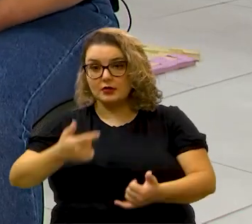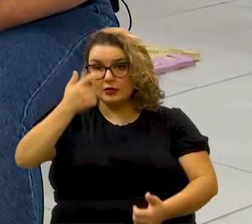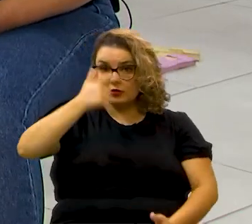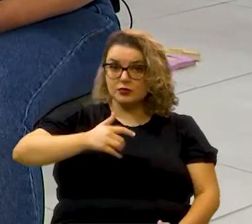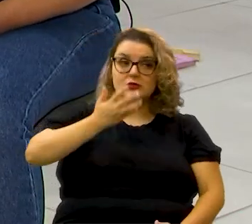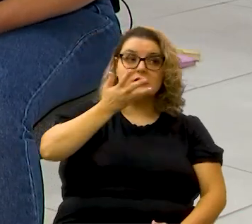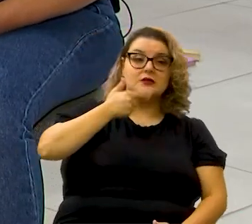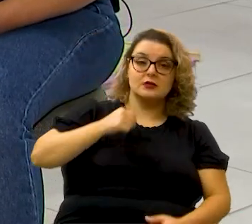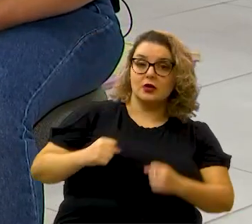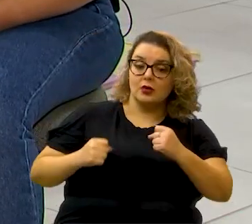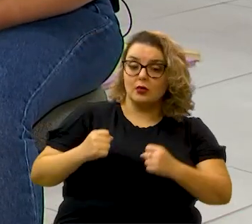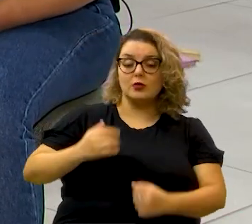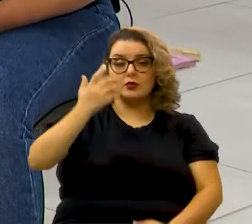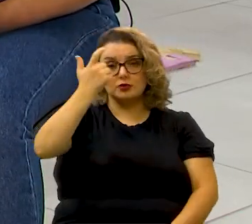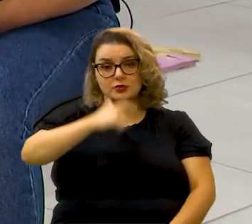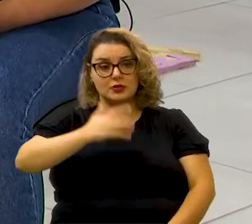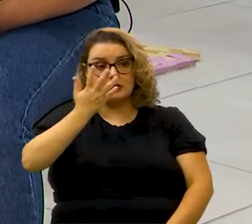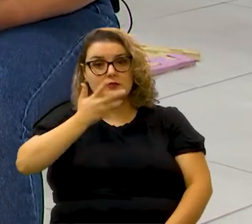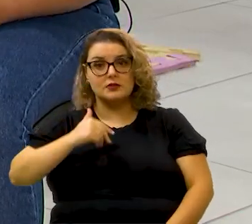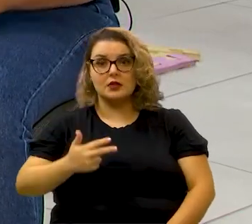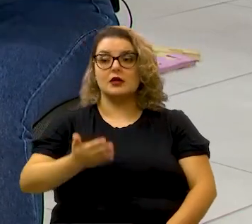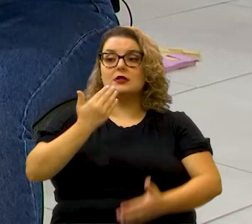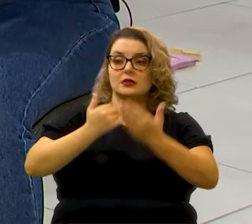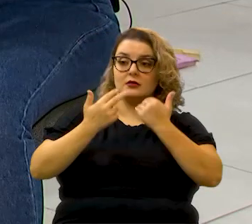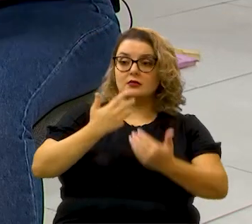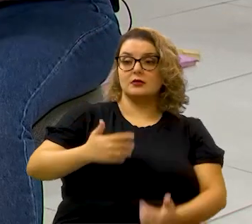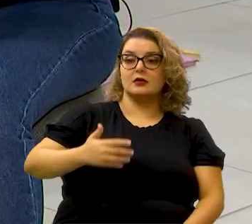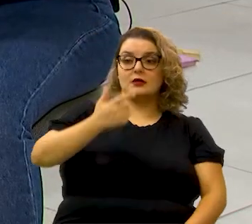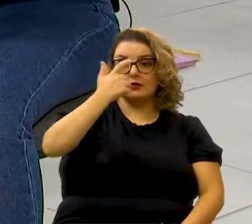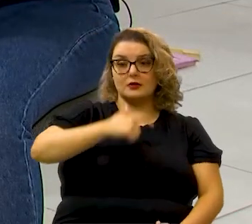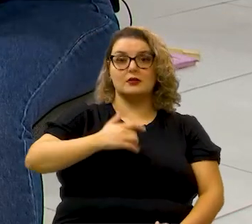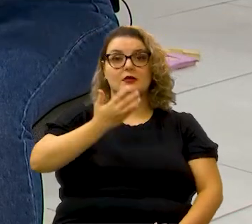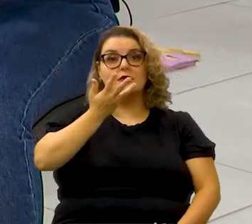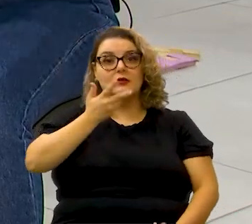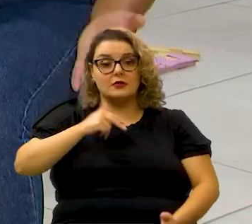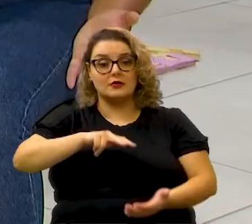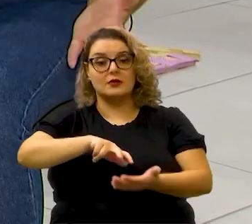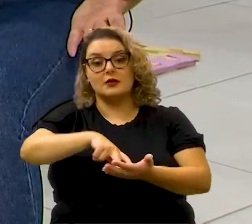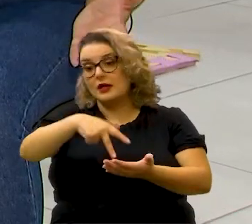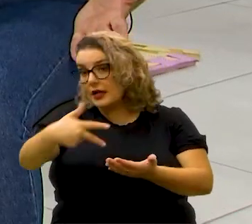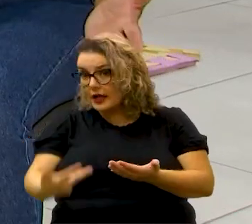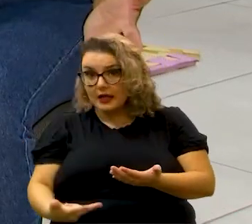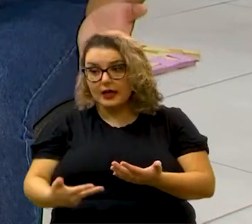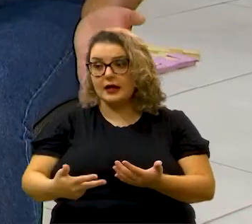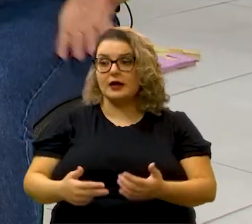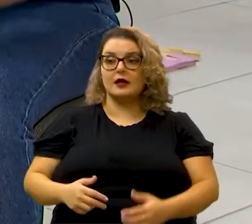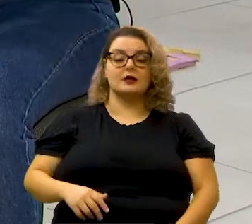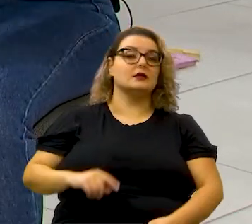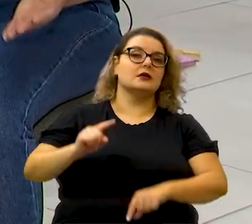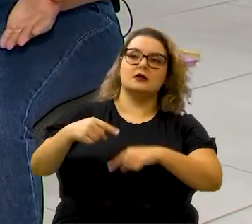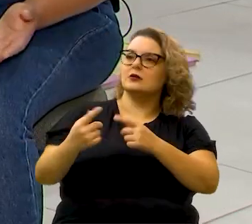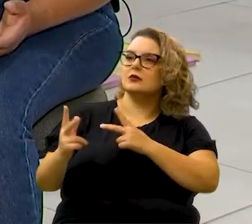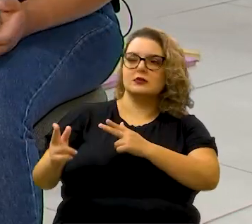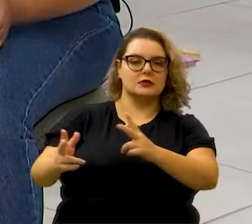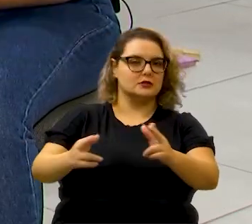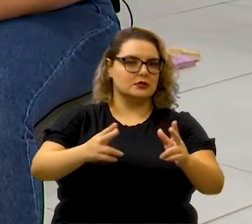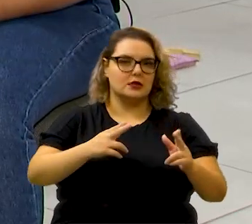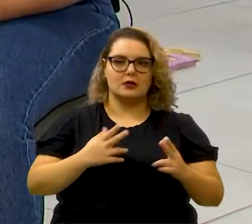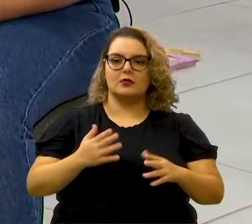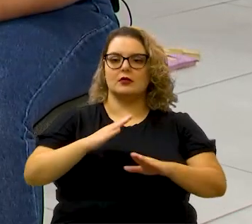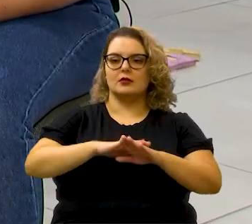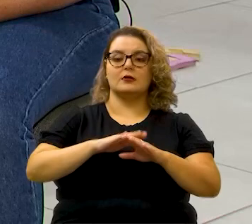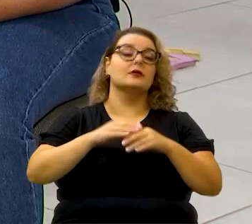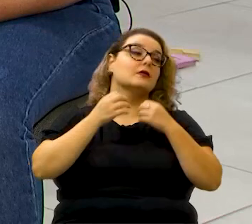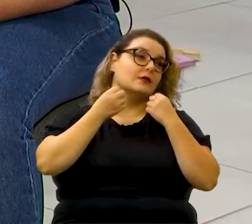brinca, o ser criança corre, o ser criança se alimenta, o ser criança cai, o ser criança sobe no gira-gira e todas as outras fazem as